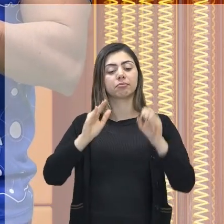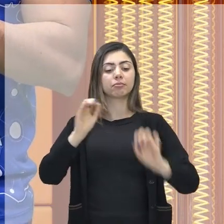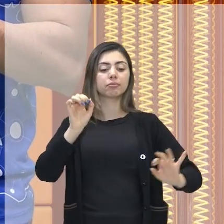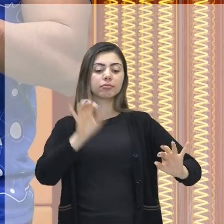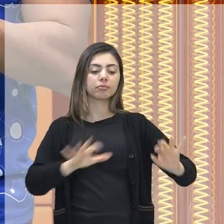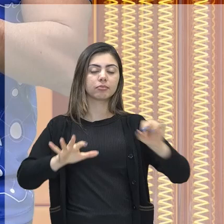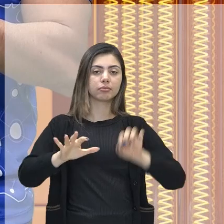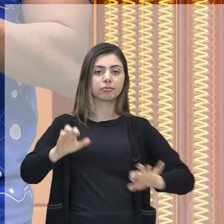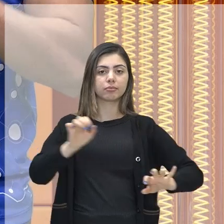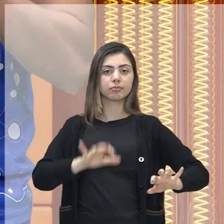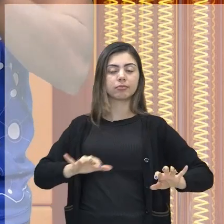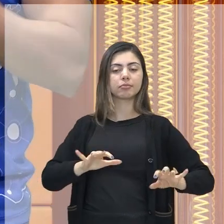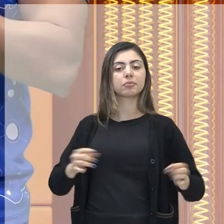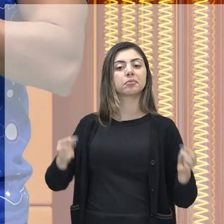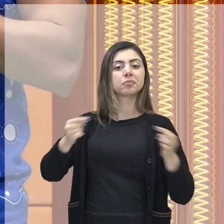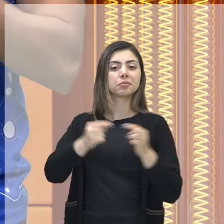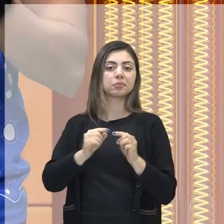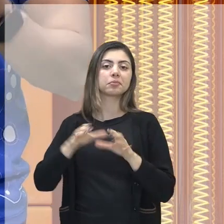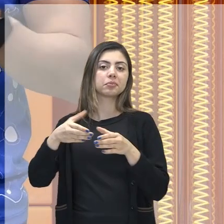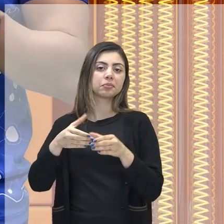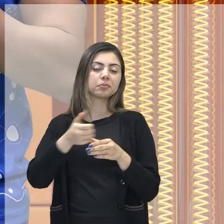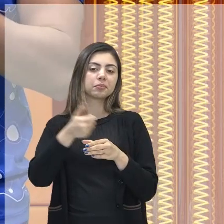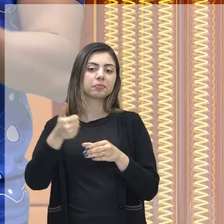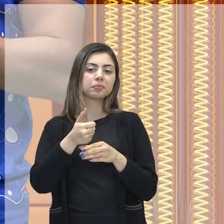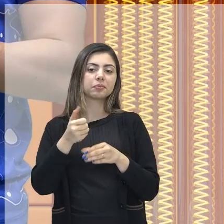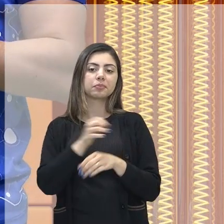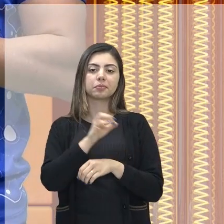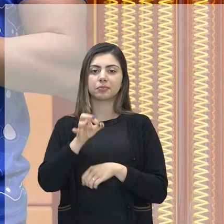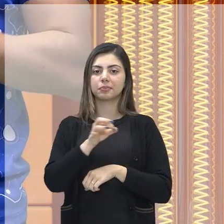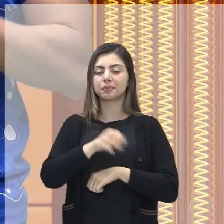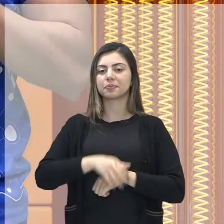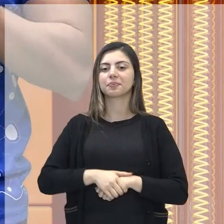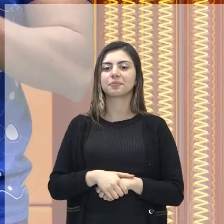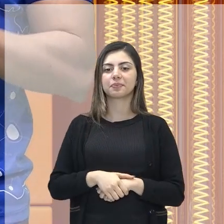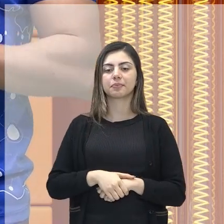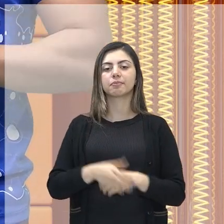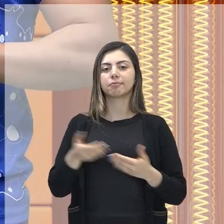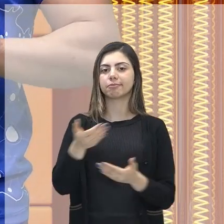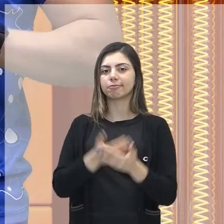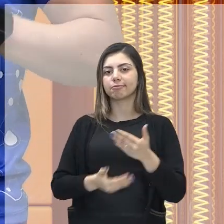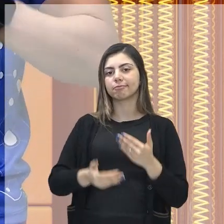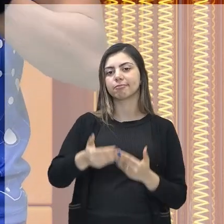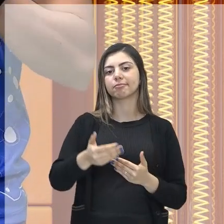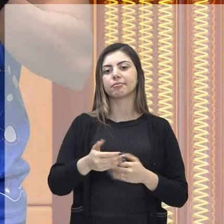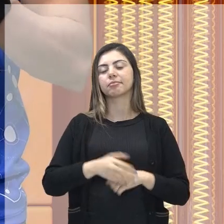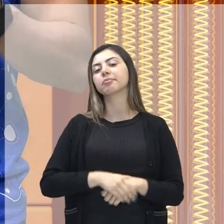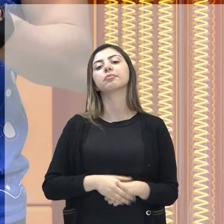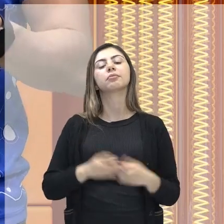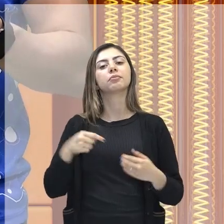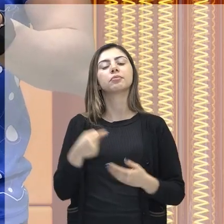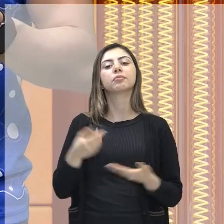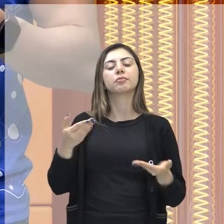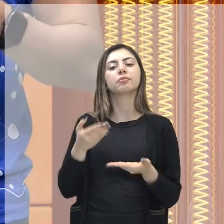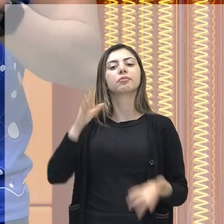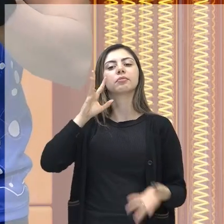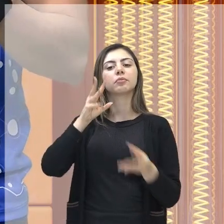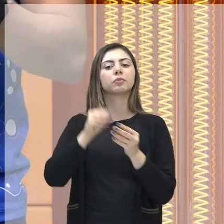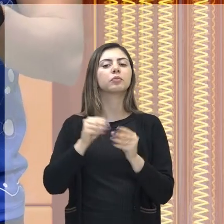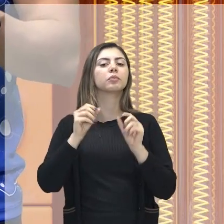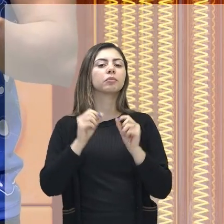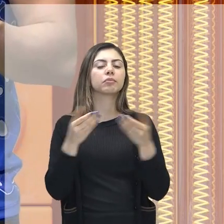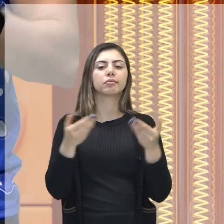aqui que são abarcadas, né, pelo setor primário. Dando continuidade, agora a gente vai entender um pouco